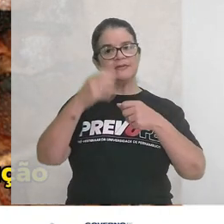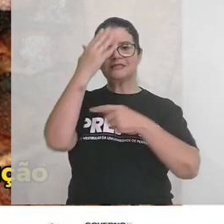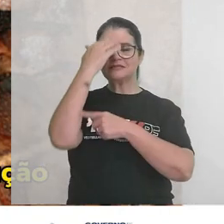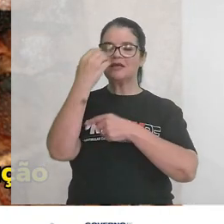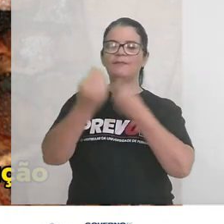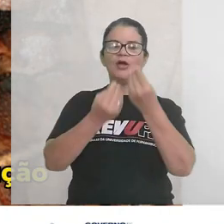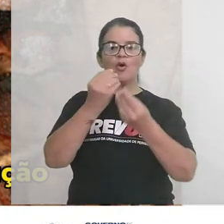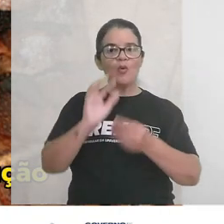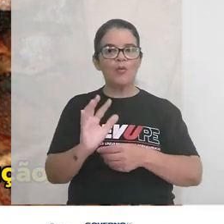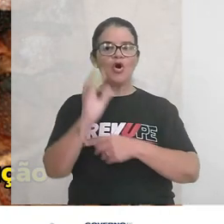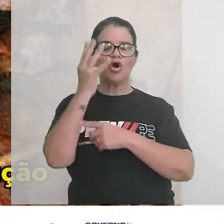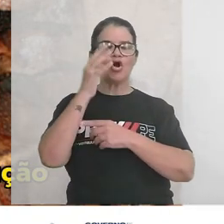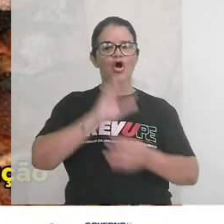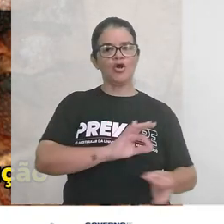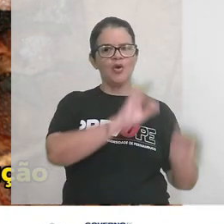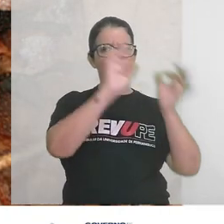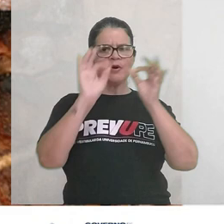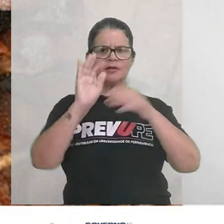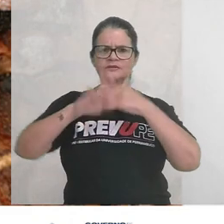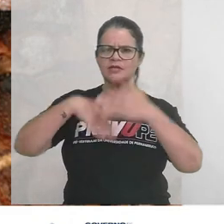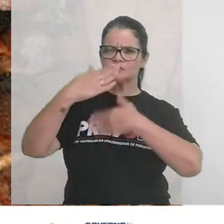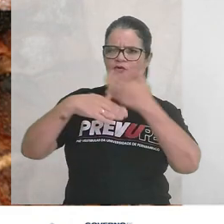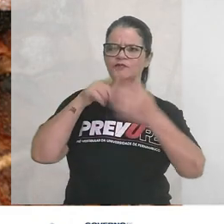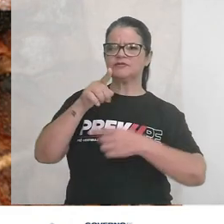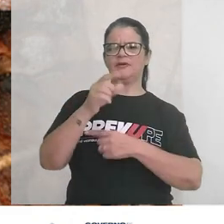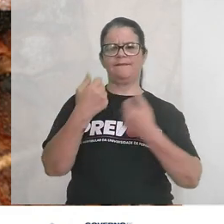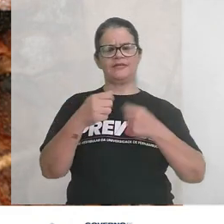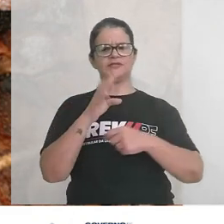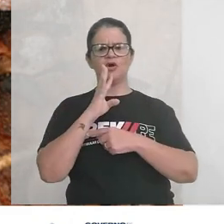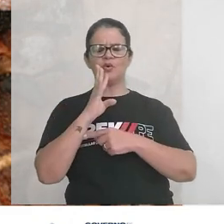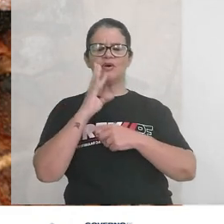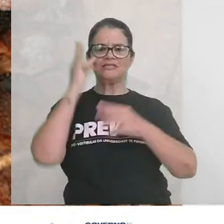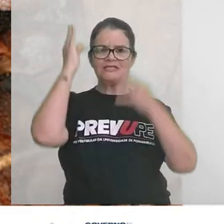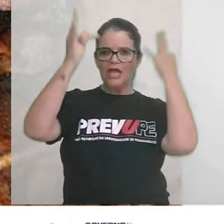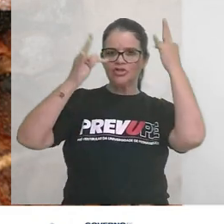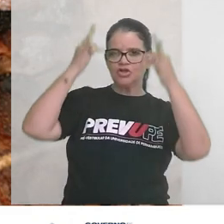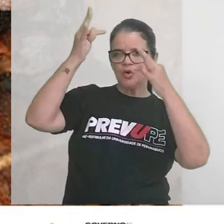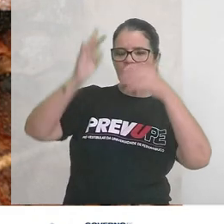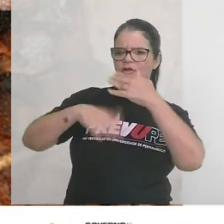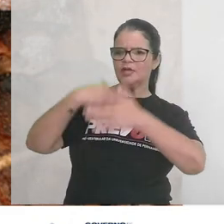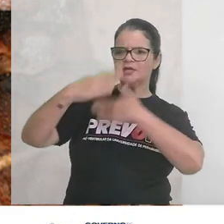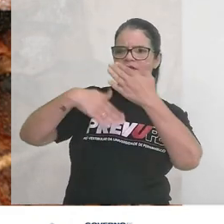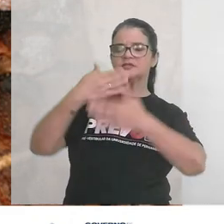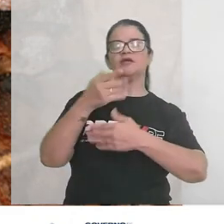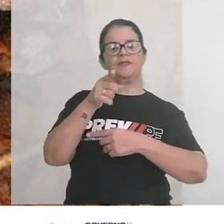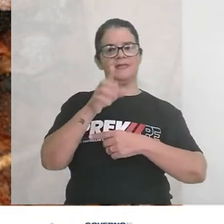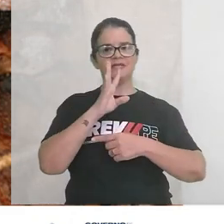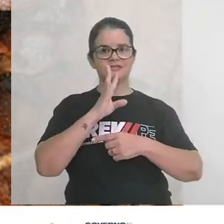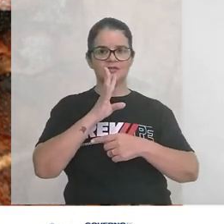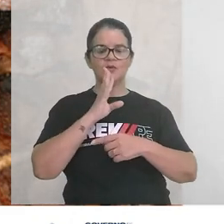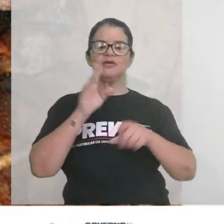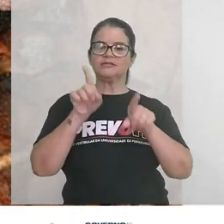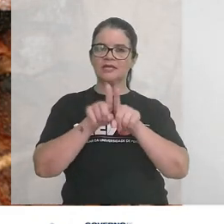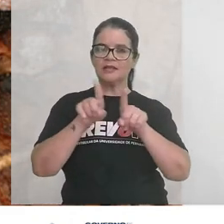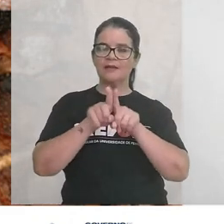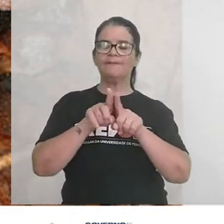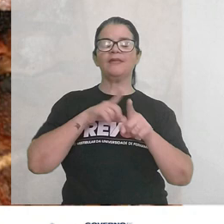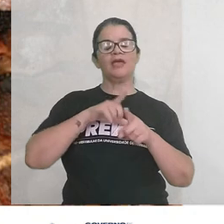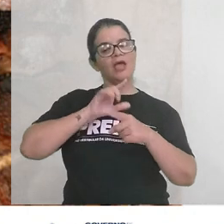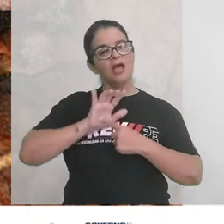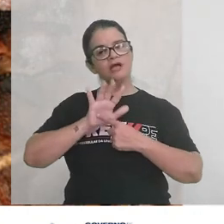saber como ocorre o processo de evolução você precisa conhecer as teorias evolutivas e você precisa conhecer também as